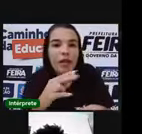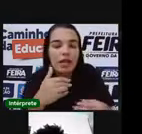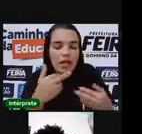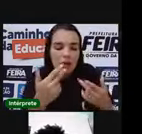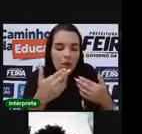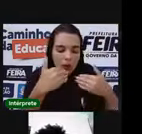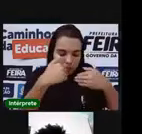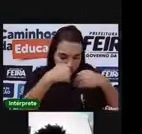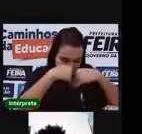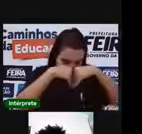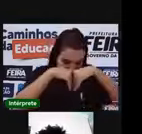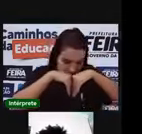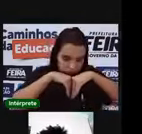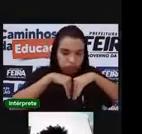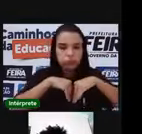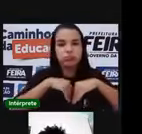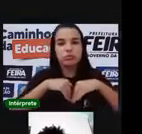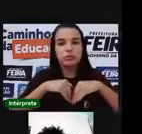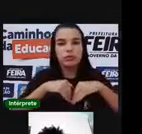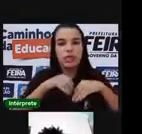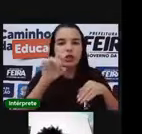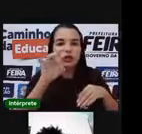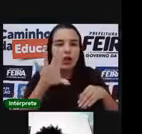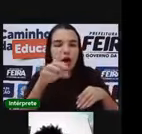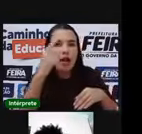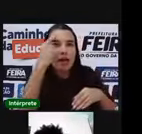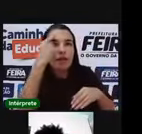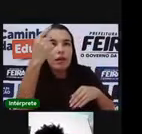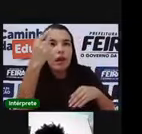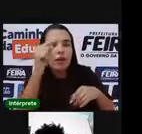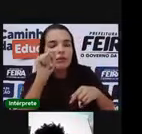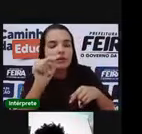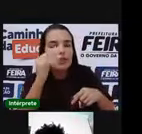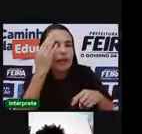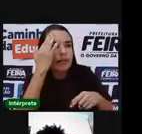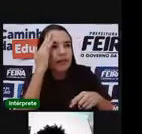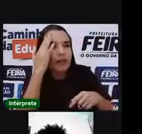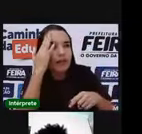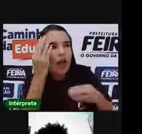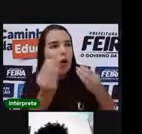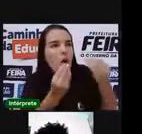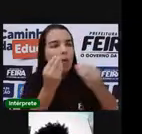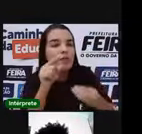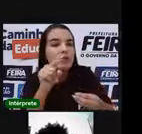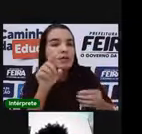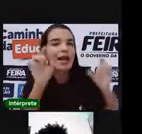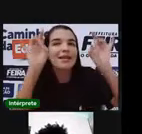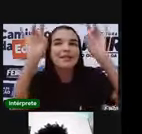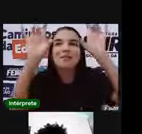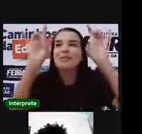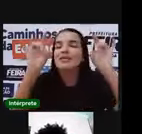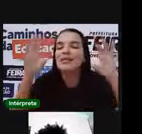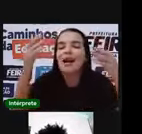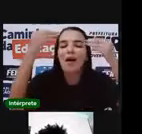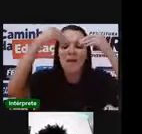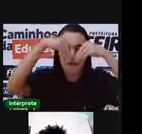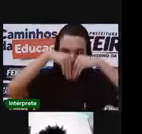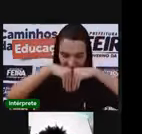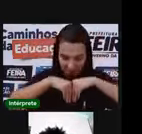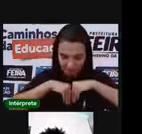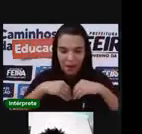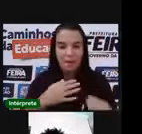então você perceberia como você é especial para mim. Vocês, crianças, adolescentes que estão